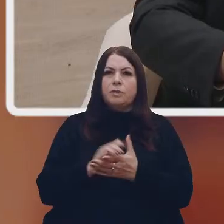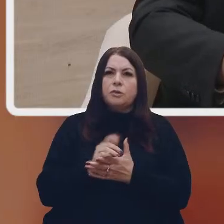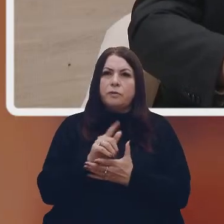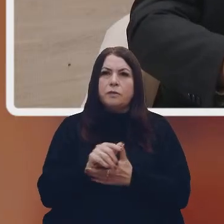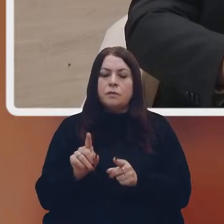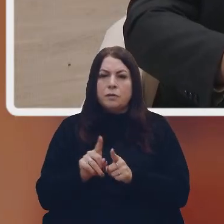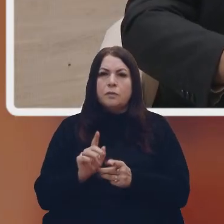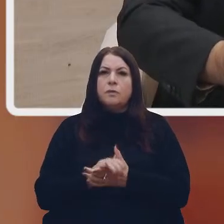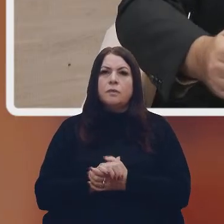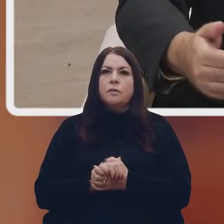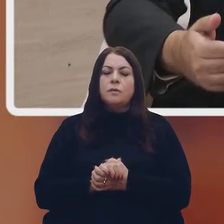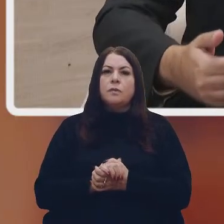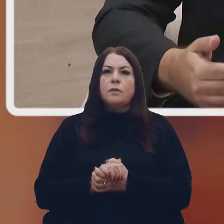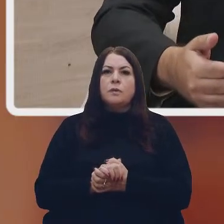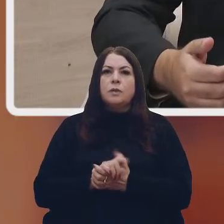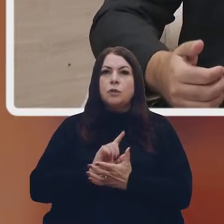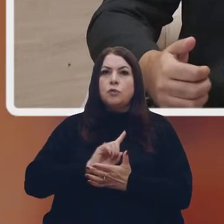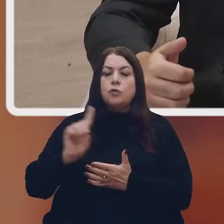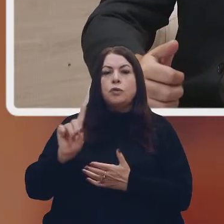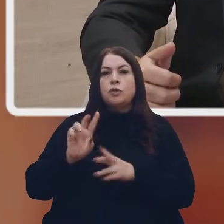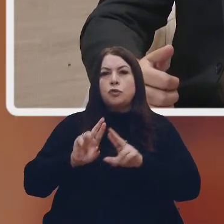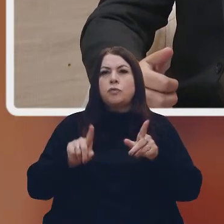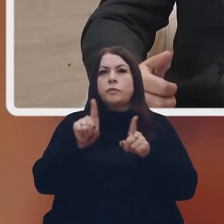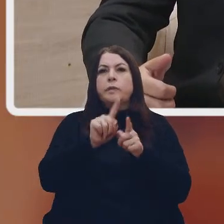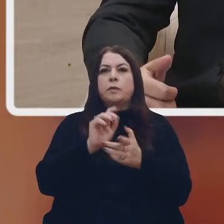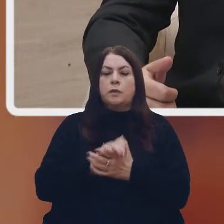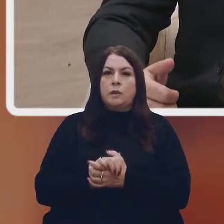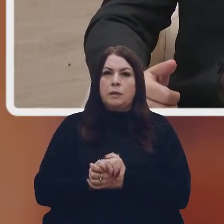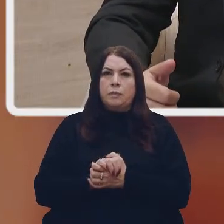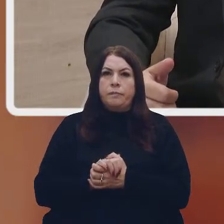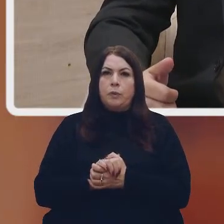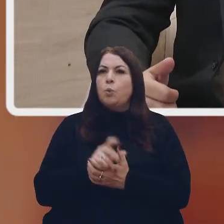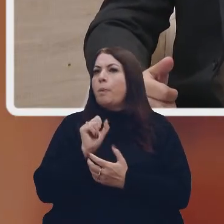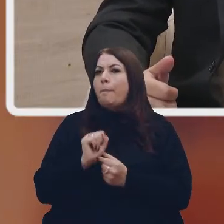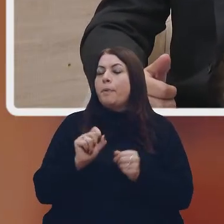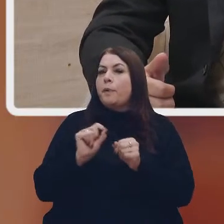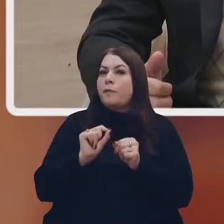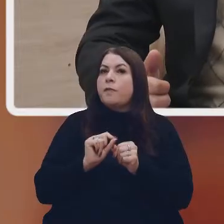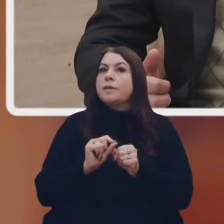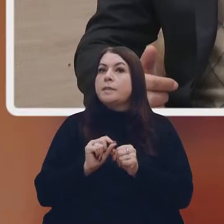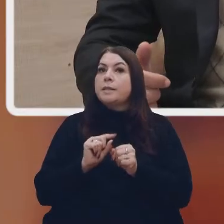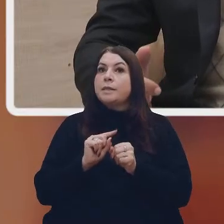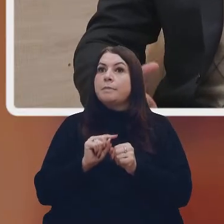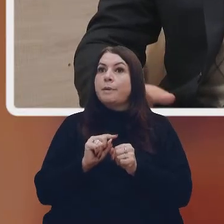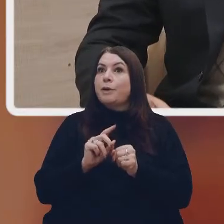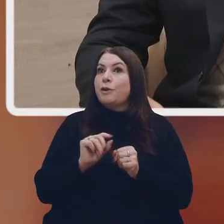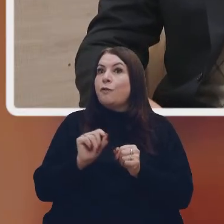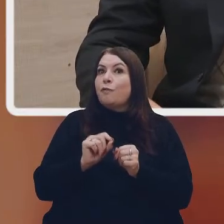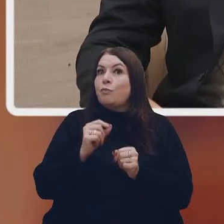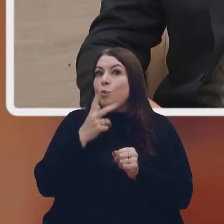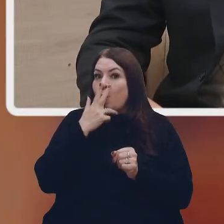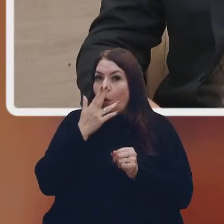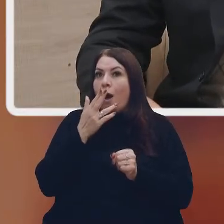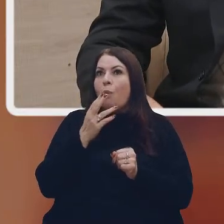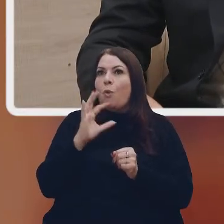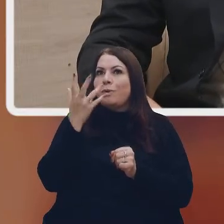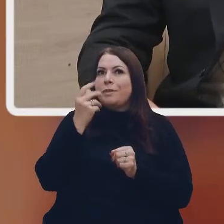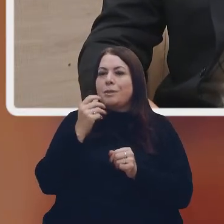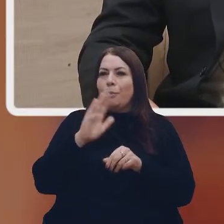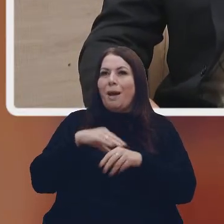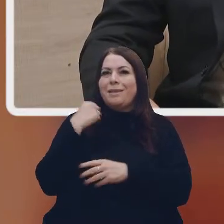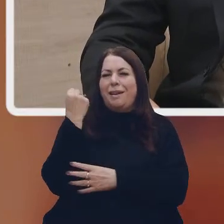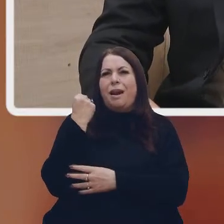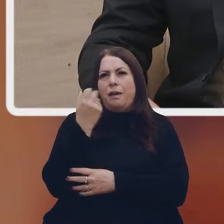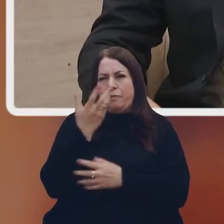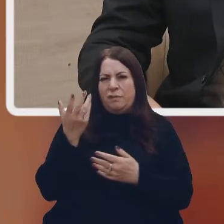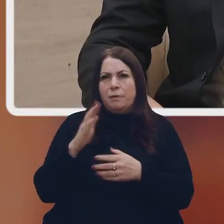livro, de ir no contrapé disso, de o que eu posso fazer para não chegar na situação extrema. É